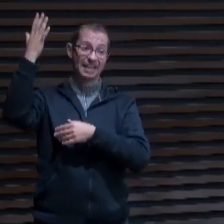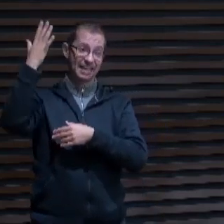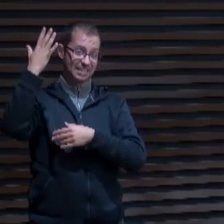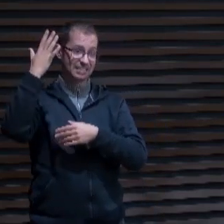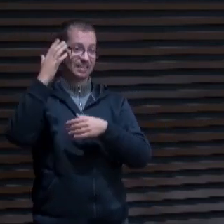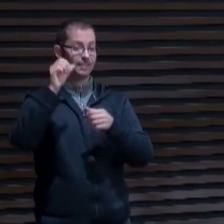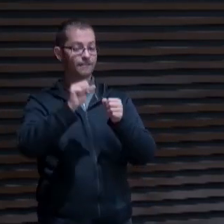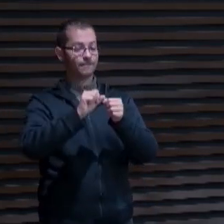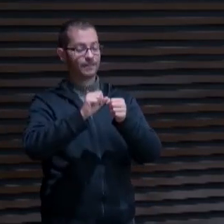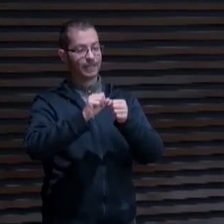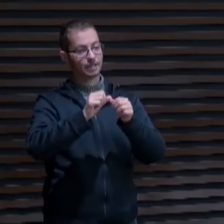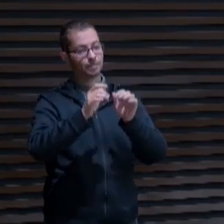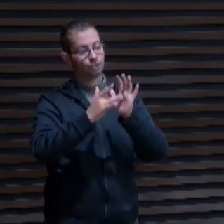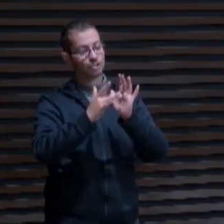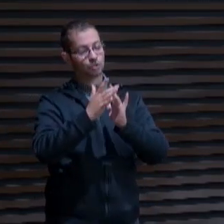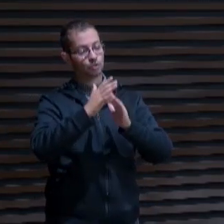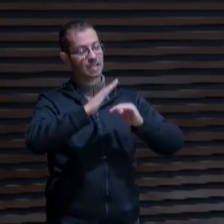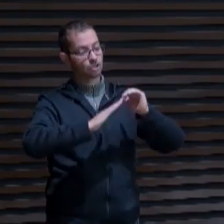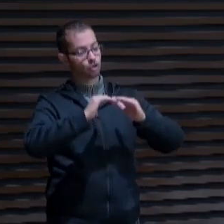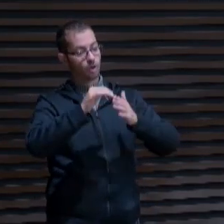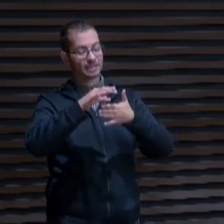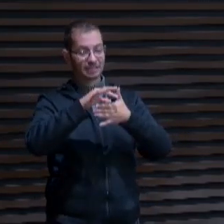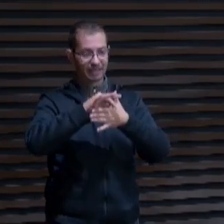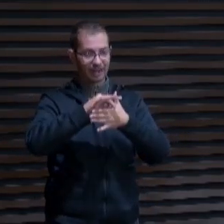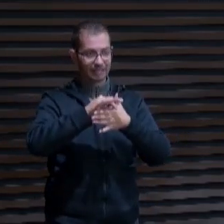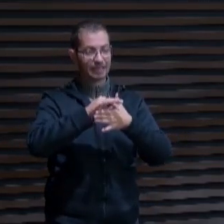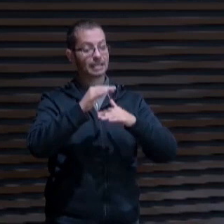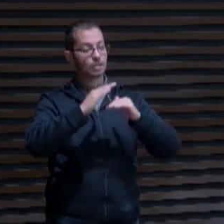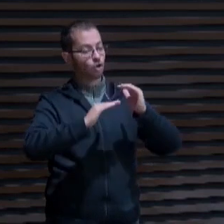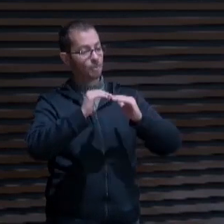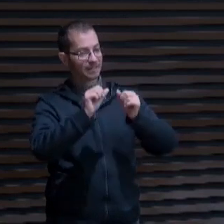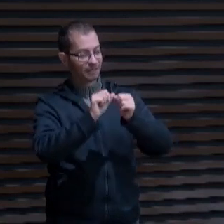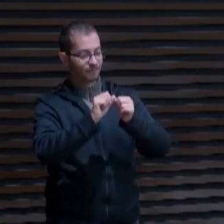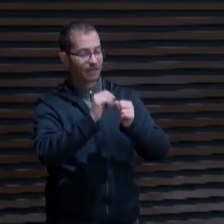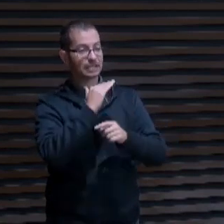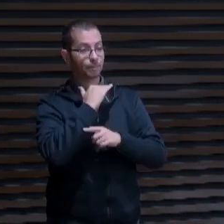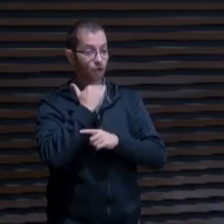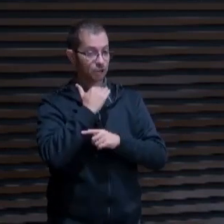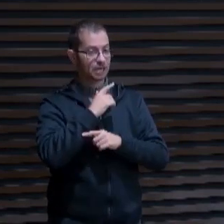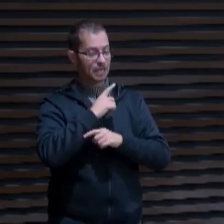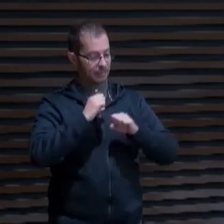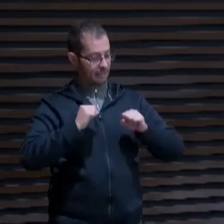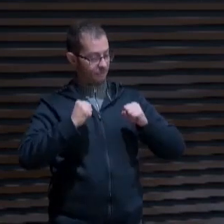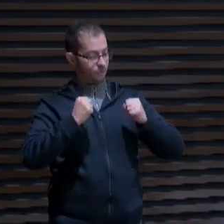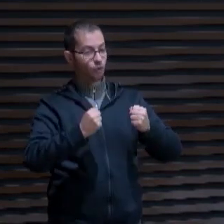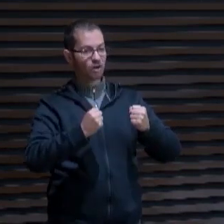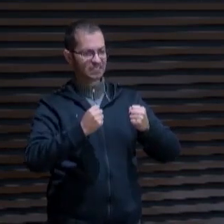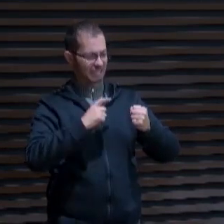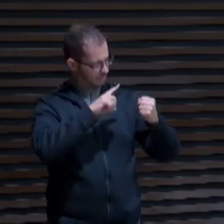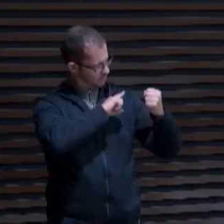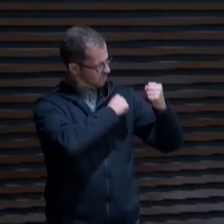Cristo, das obras da carne, das obras que levam à morte, do potencial do homem que só leva para o